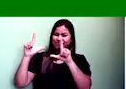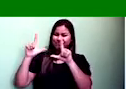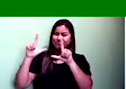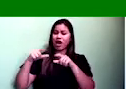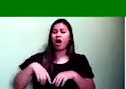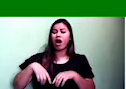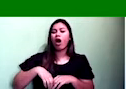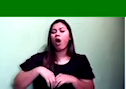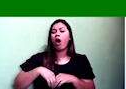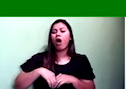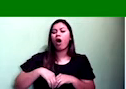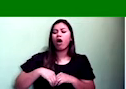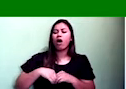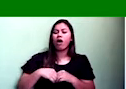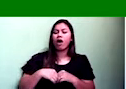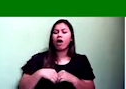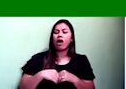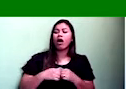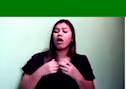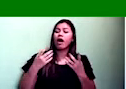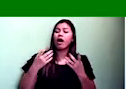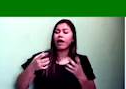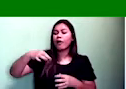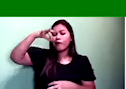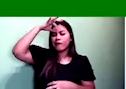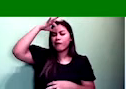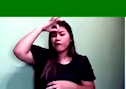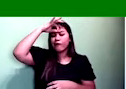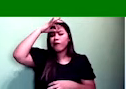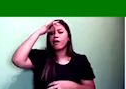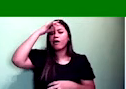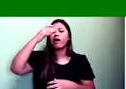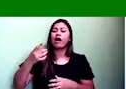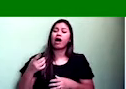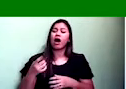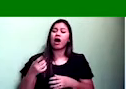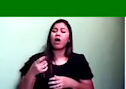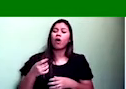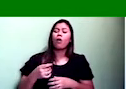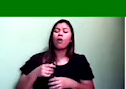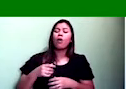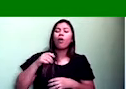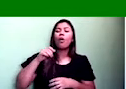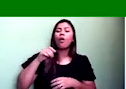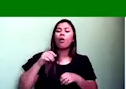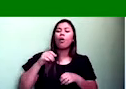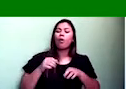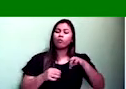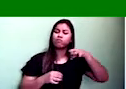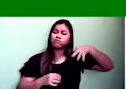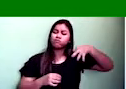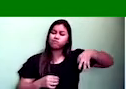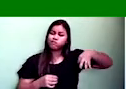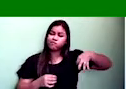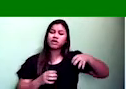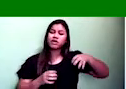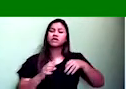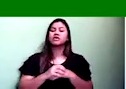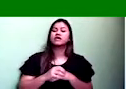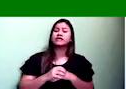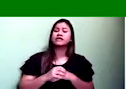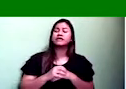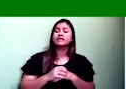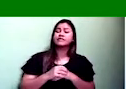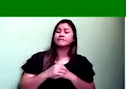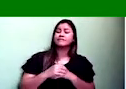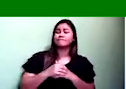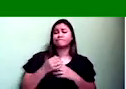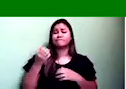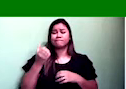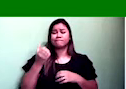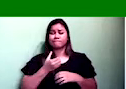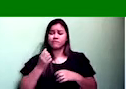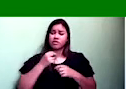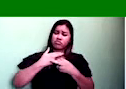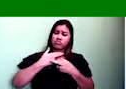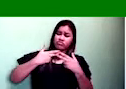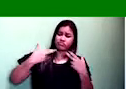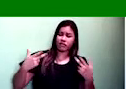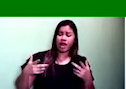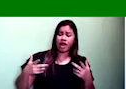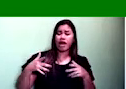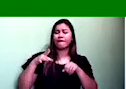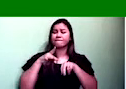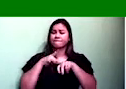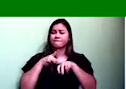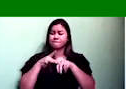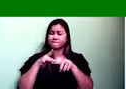até a pele com a pele, levando à contaminação de doenças dermatológicas entre os parceiros.